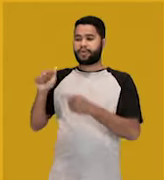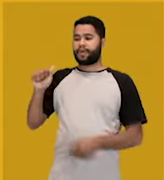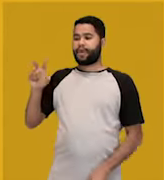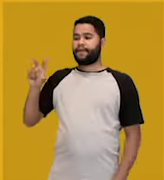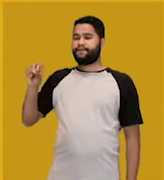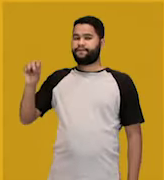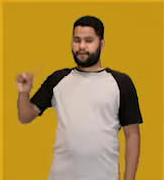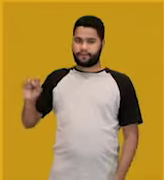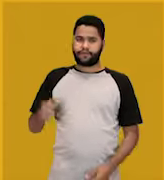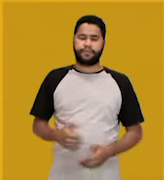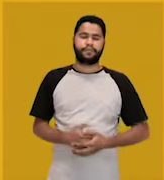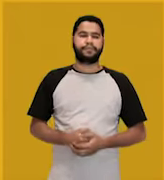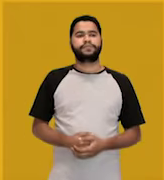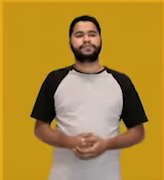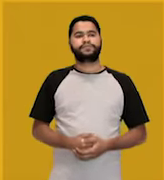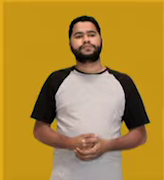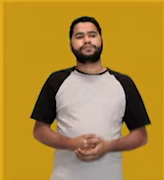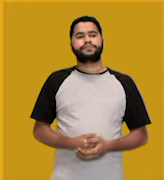11 avos.